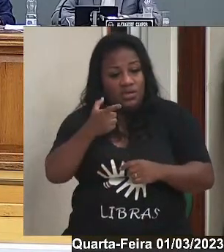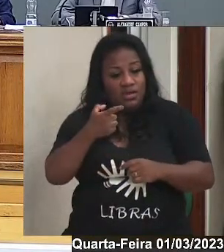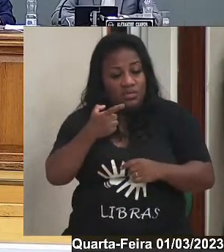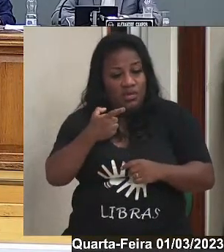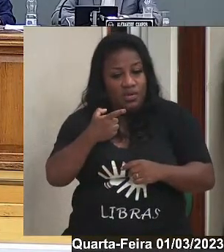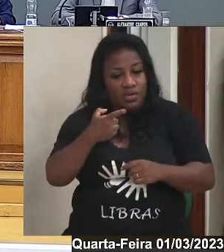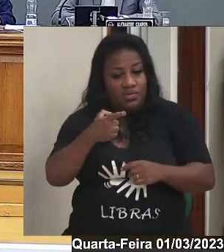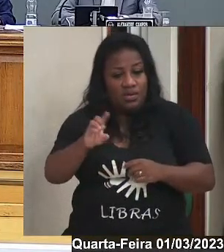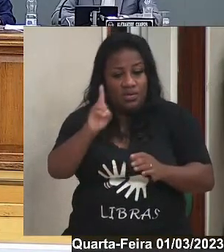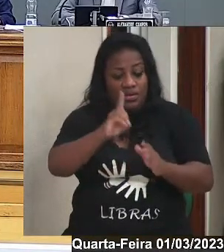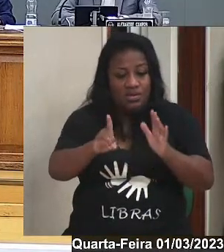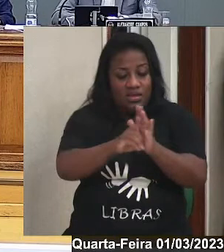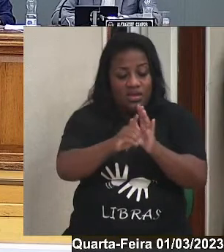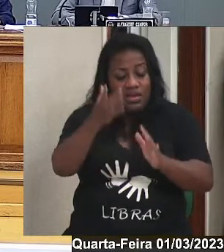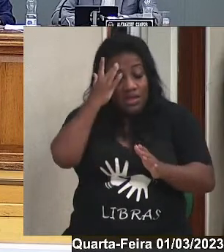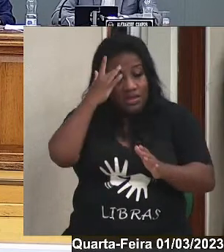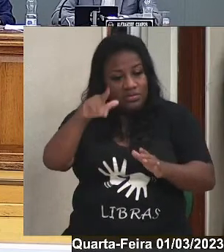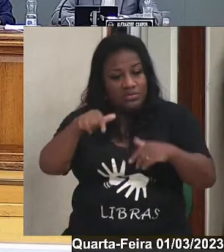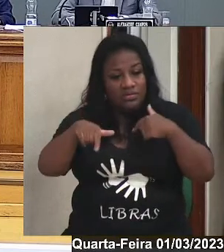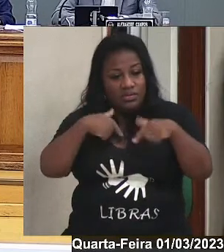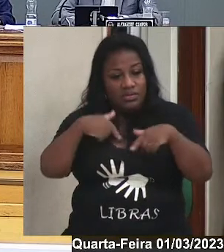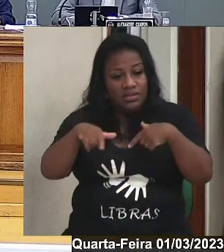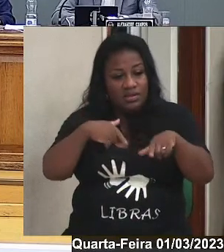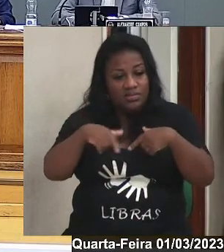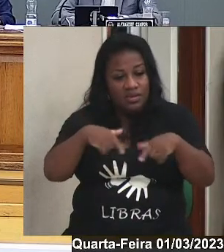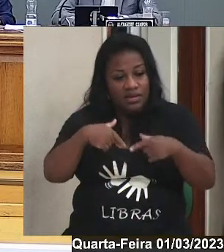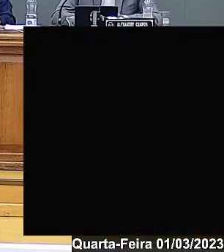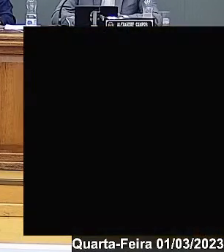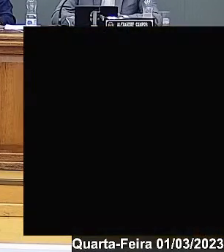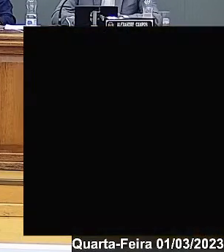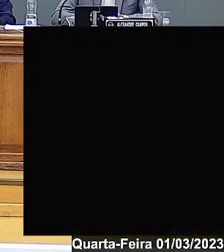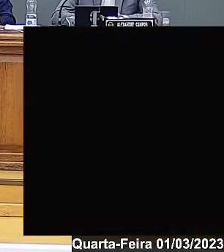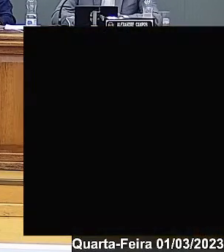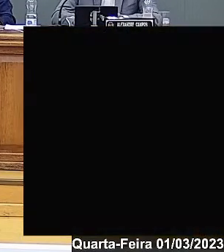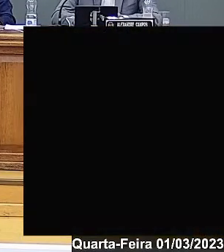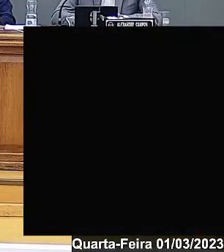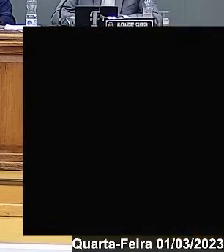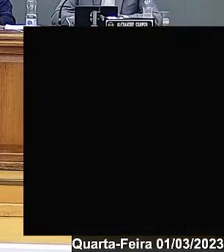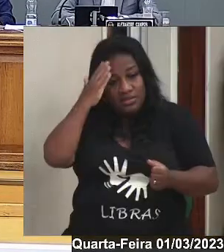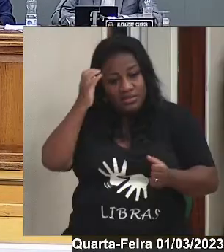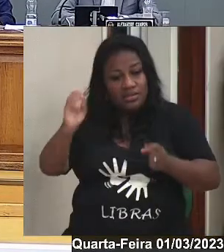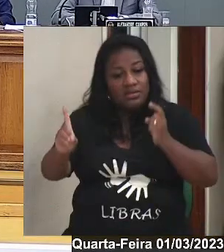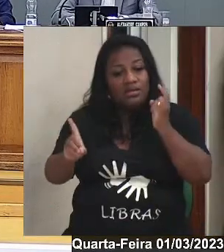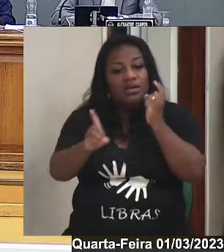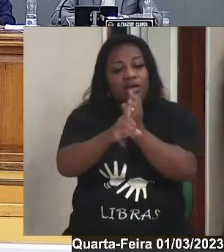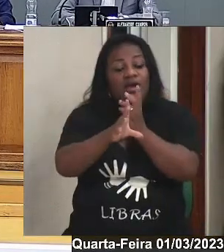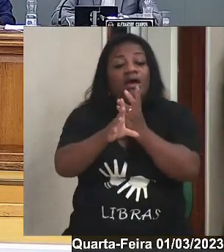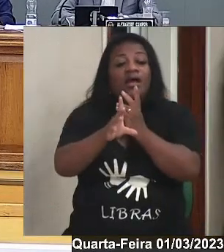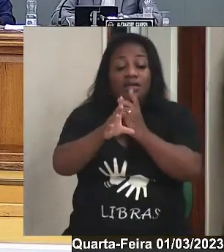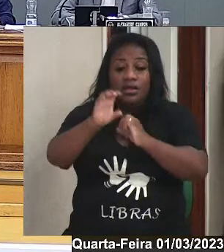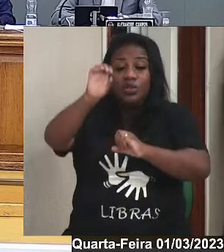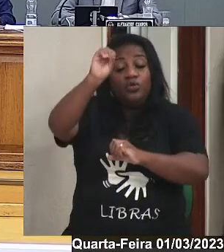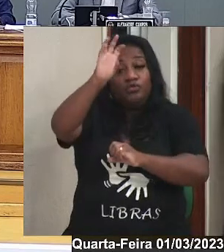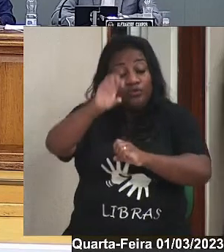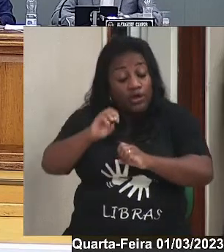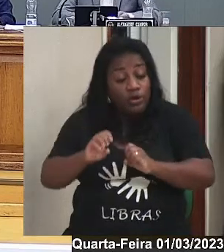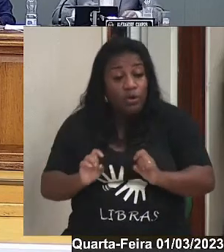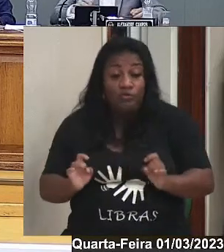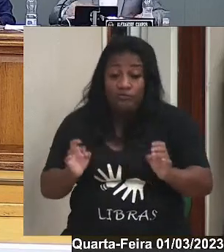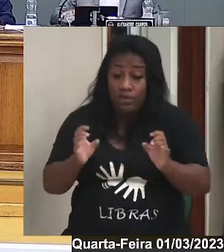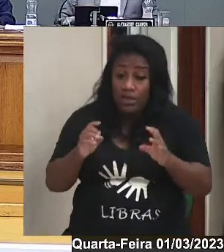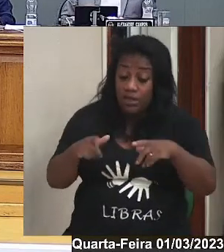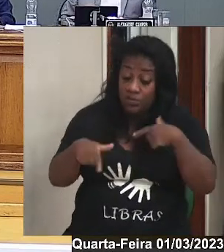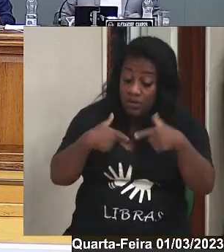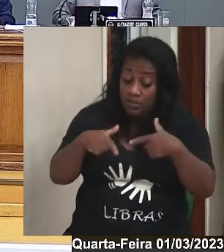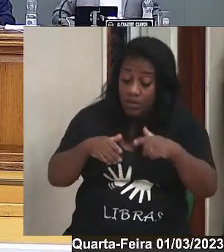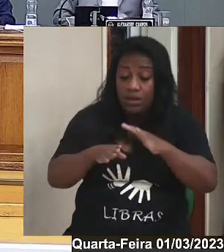ele não trabalha, ele não sabe o que é trabalho, ele se esqueceu que o jovem também pode encontrar oportunidade no farol vendendo uma água, dentro de